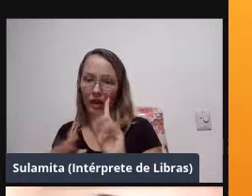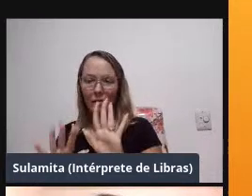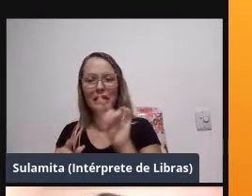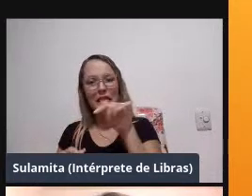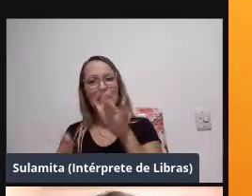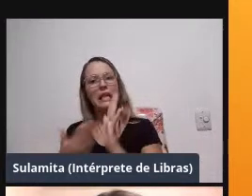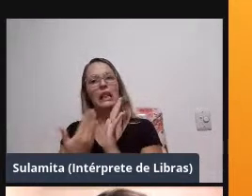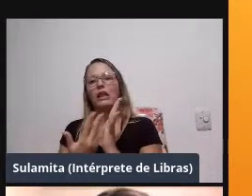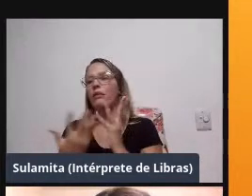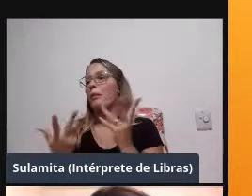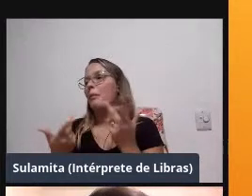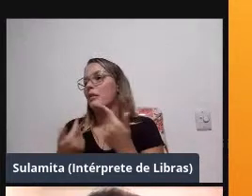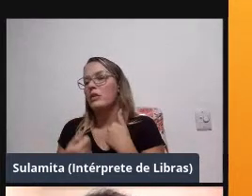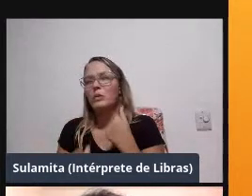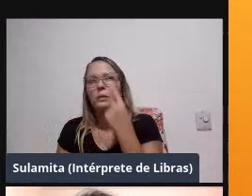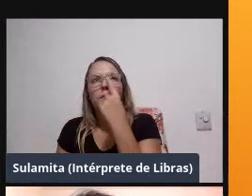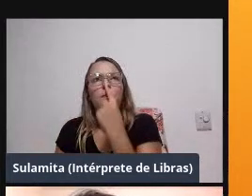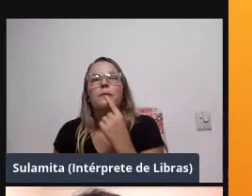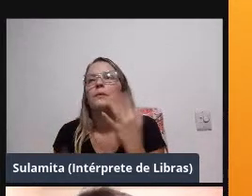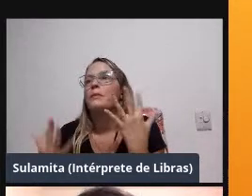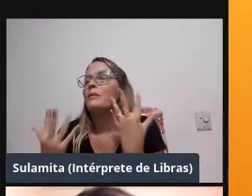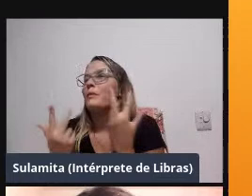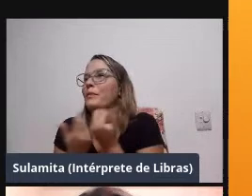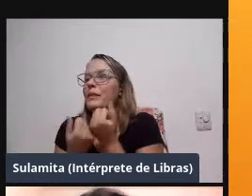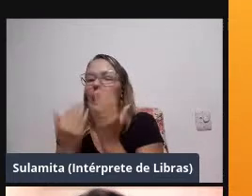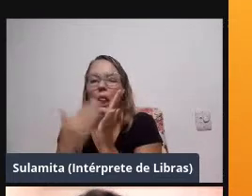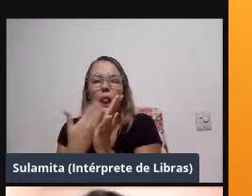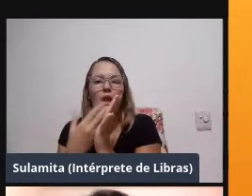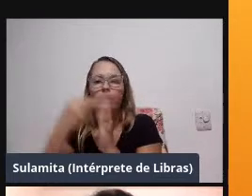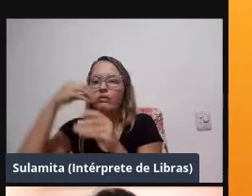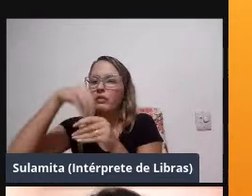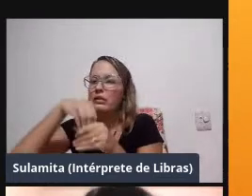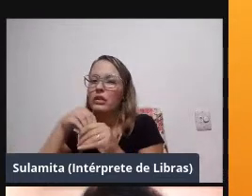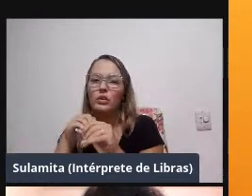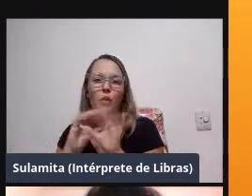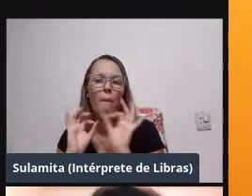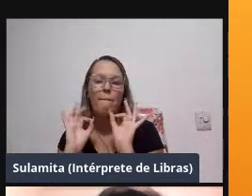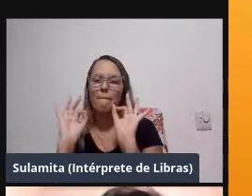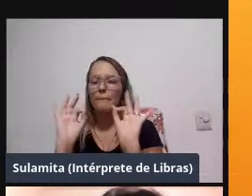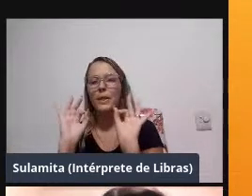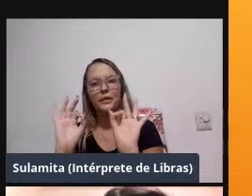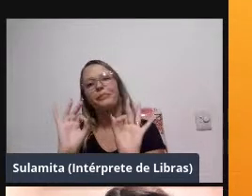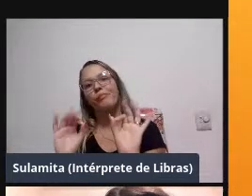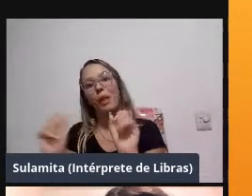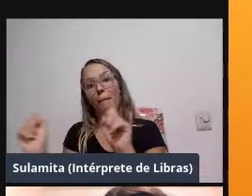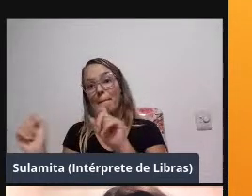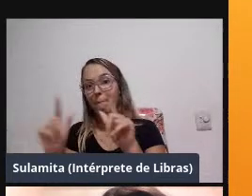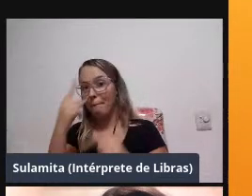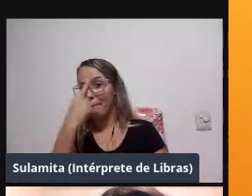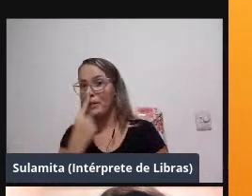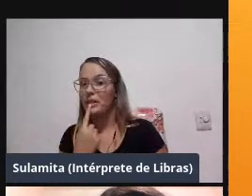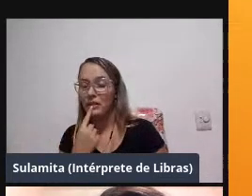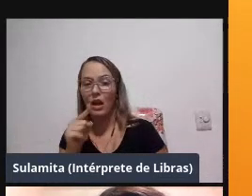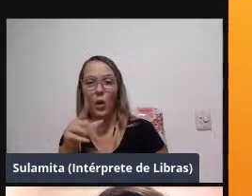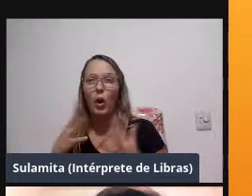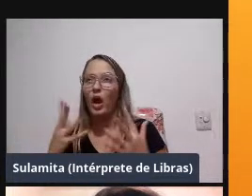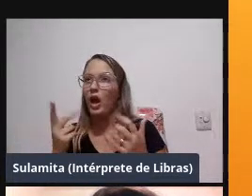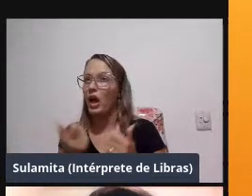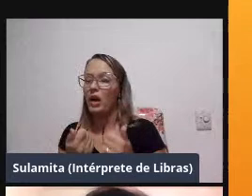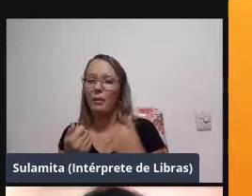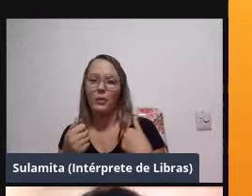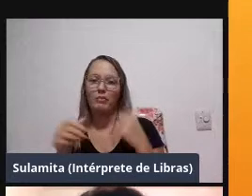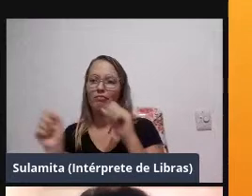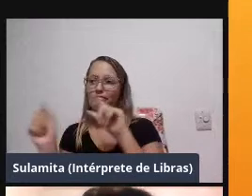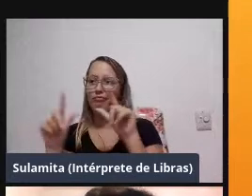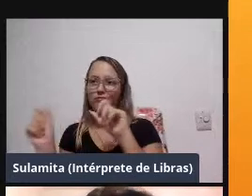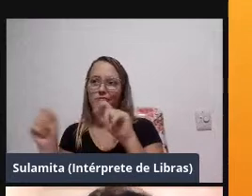Brasil, que eu li na primeira versão, que eu botei aí no slide a foto. Adoro fazer slide, né? Quem já foi meu